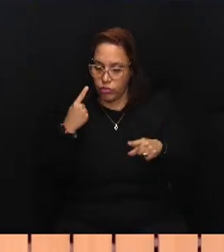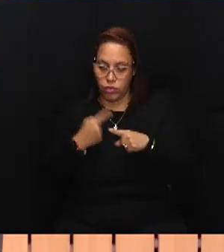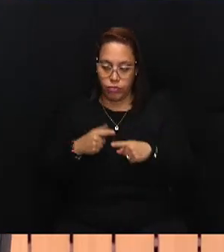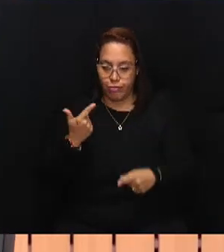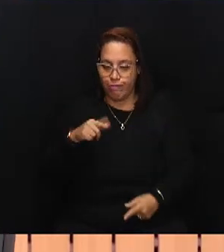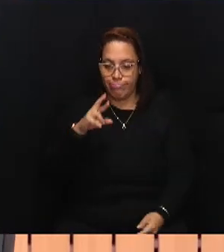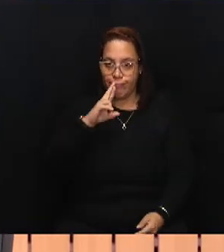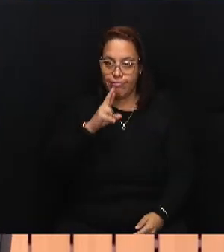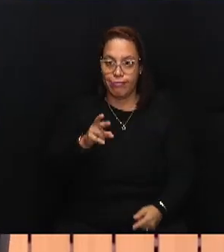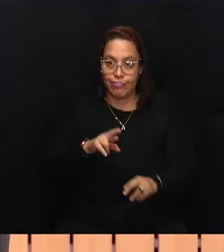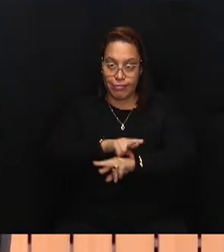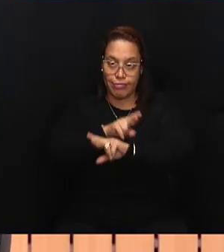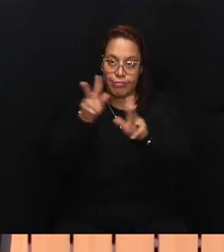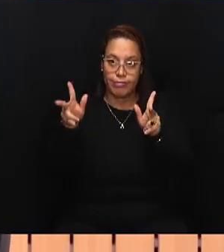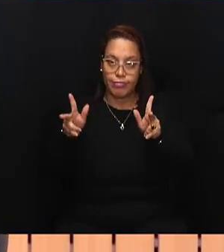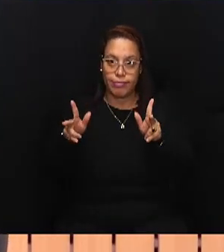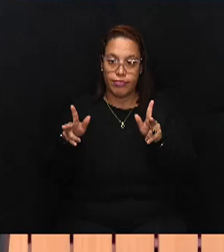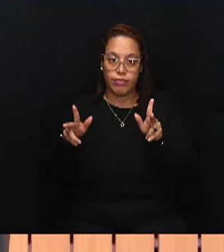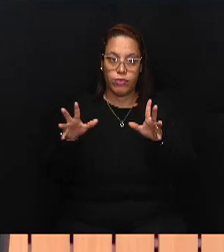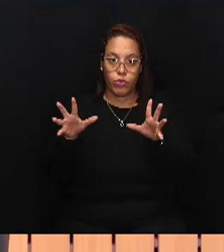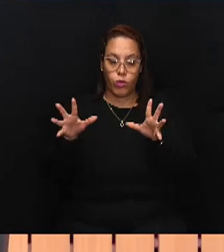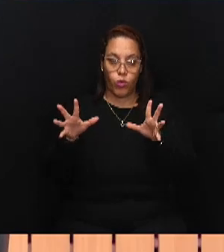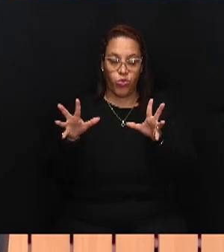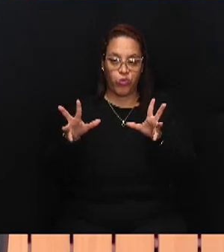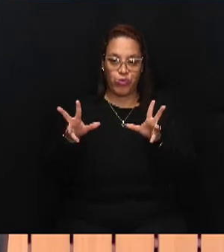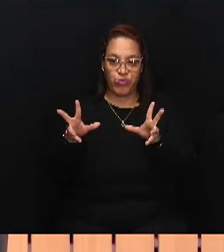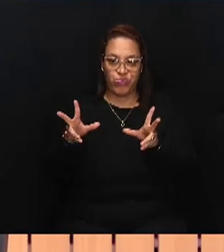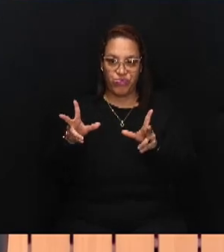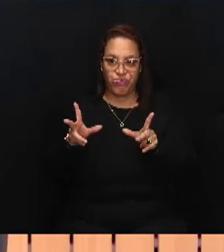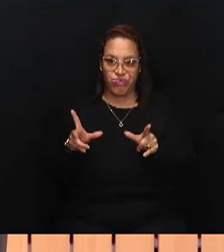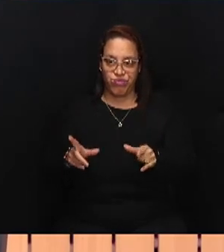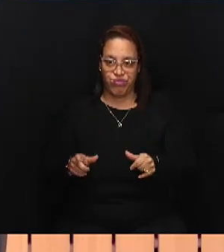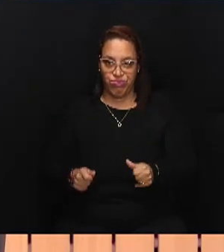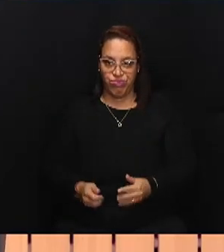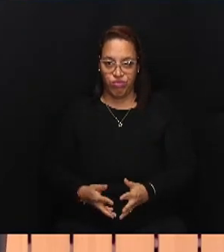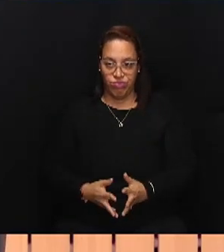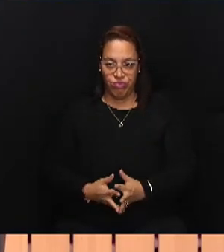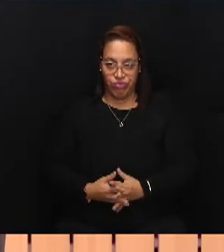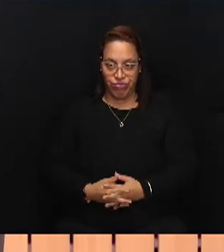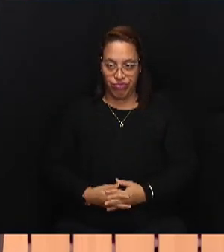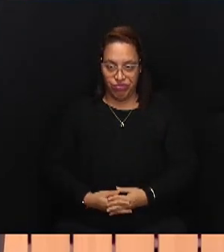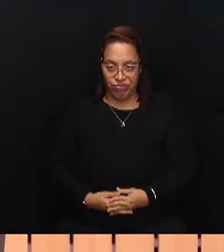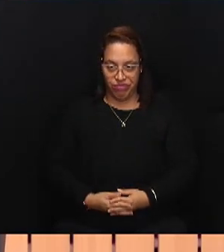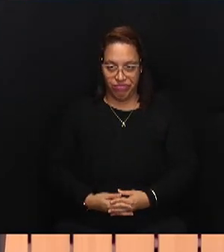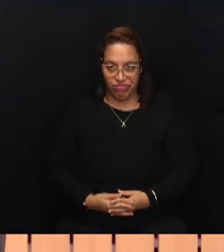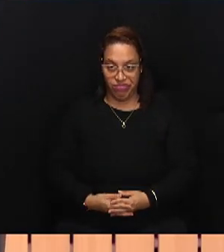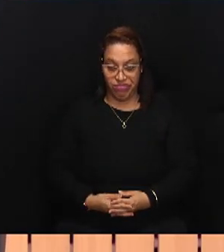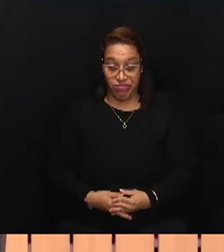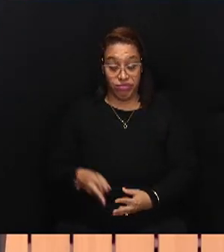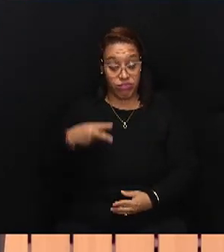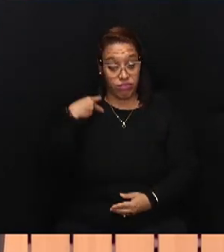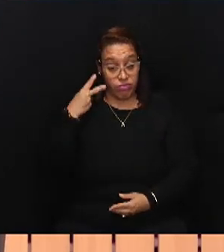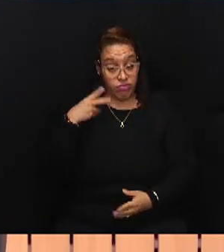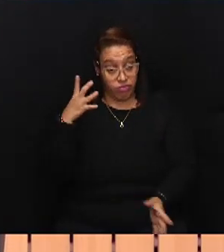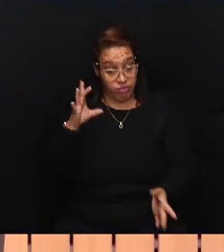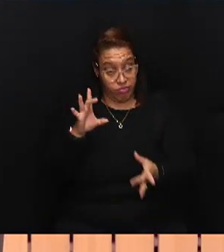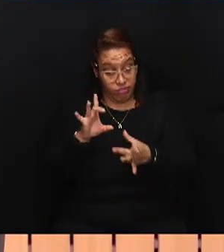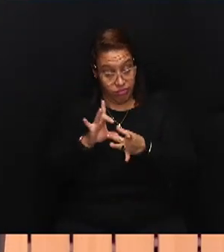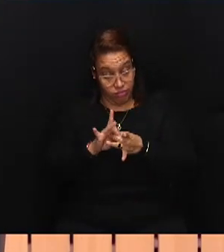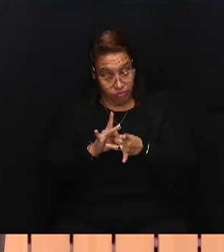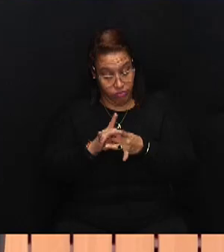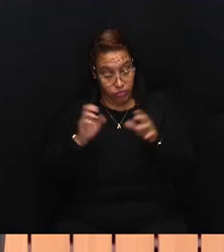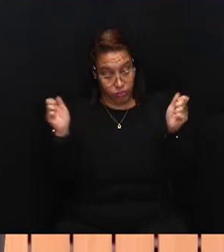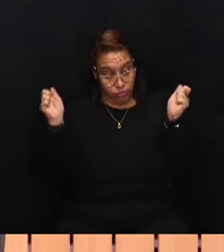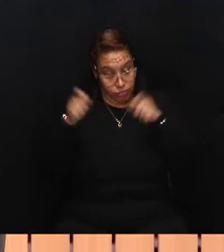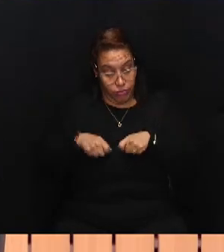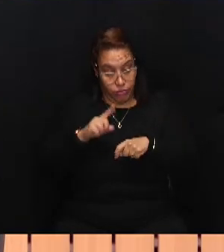um resultado diferenciado. Nós estamos enxugando o gelo. E aí, a partir do momento que a gente faz essa política integrada, nós vamos ter